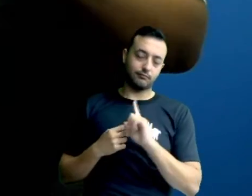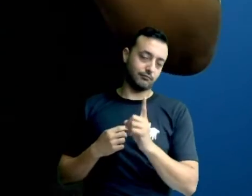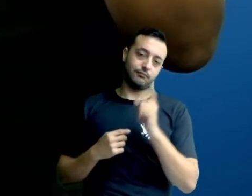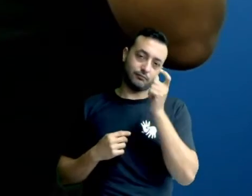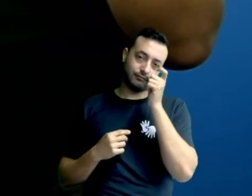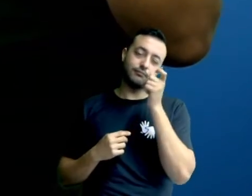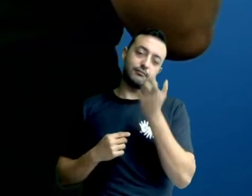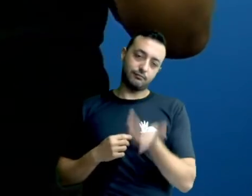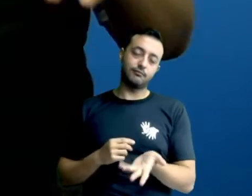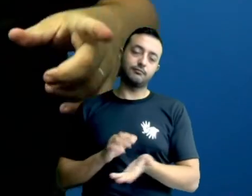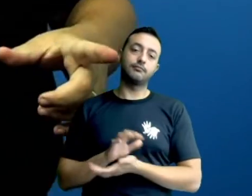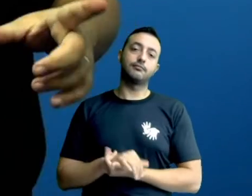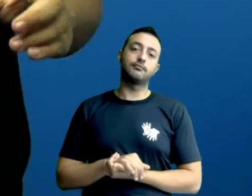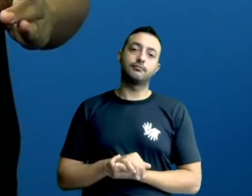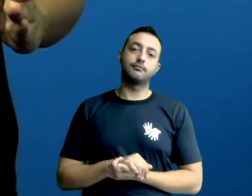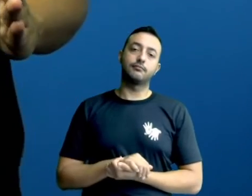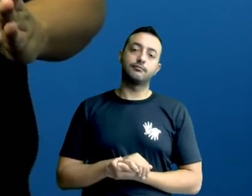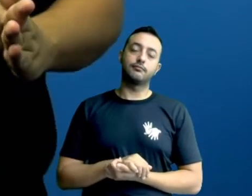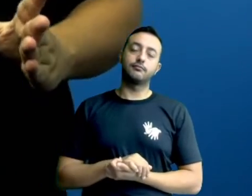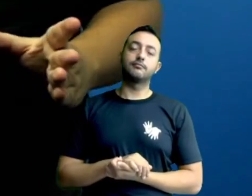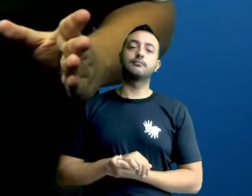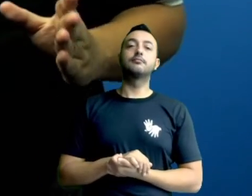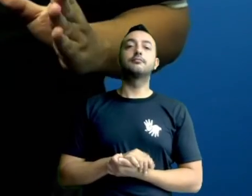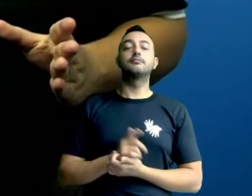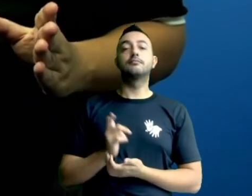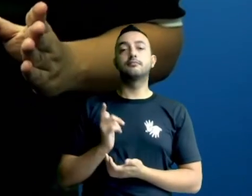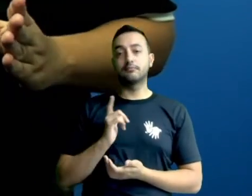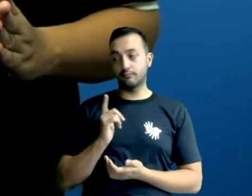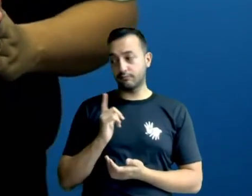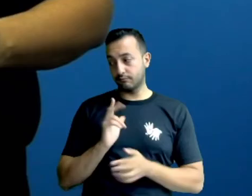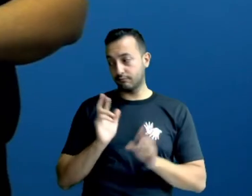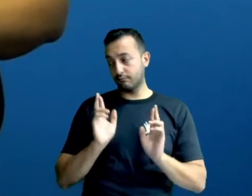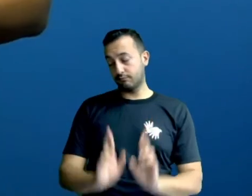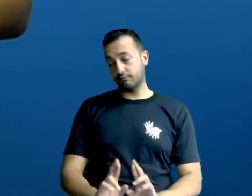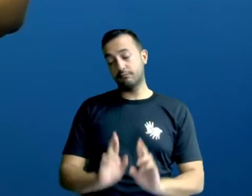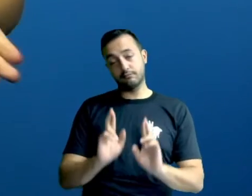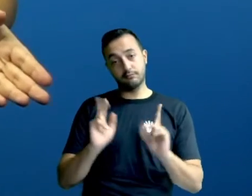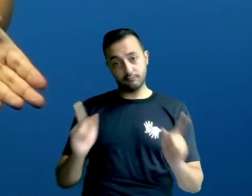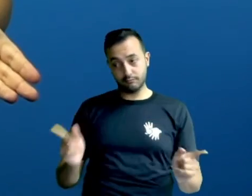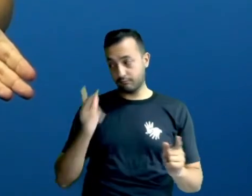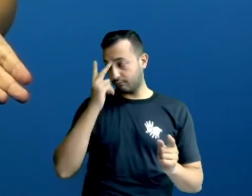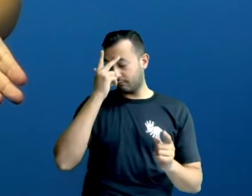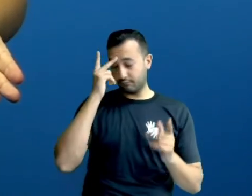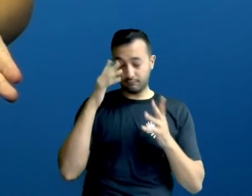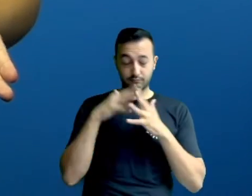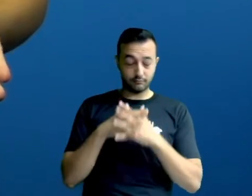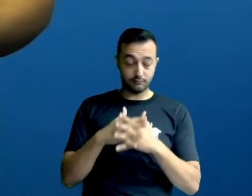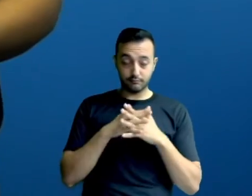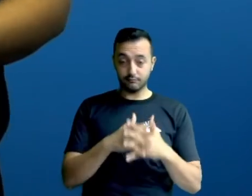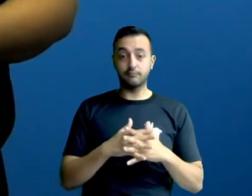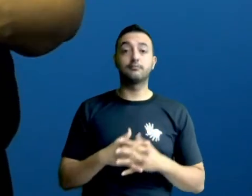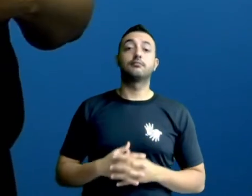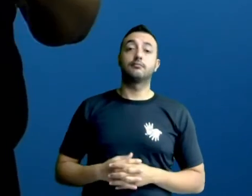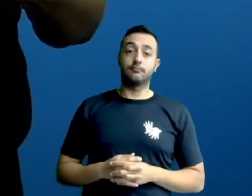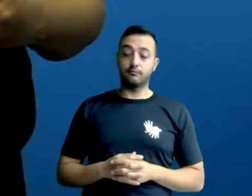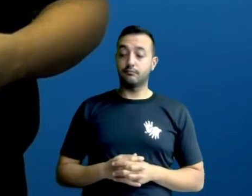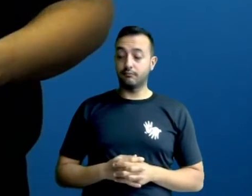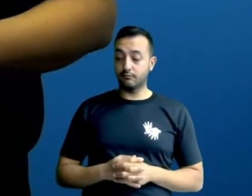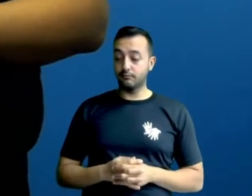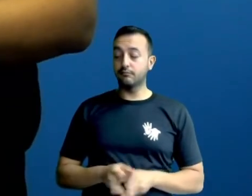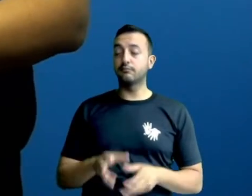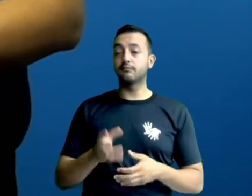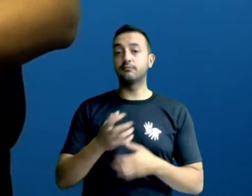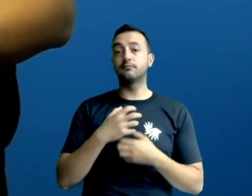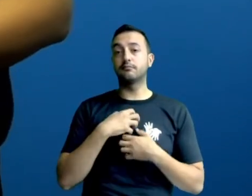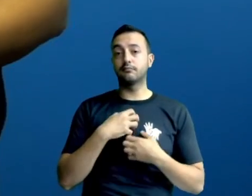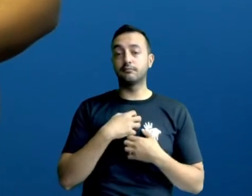gente. Vê só que interessante. Aqui a grande diferença é que muita gente se confunde. Para ser considerado